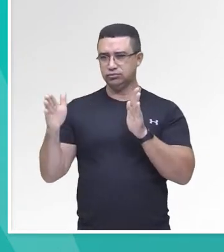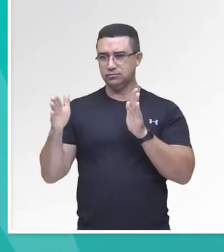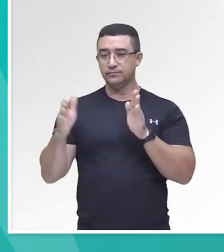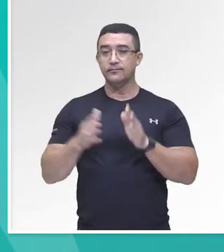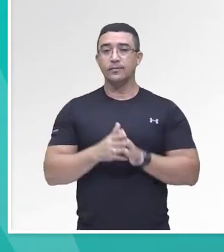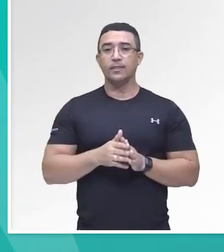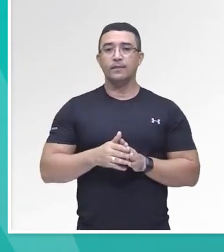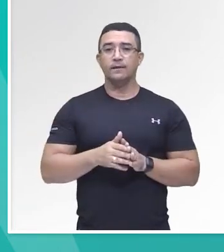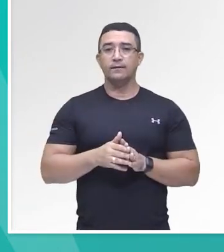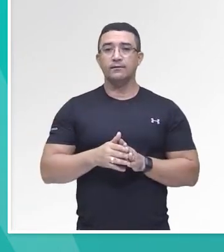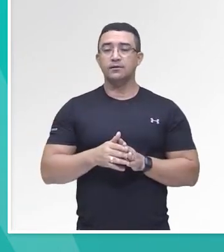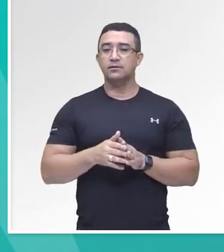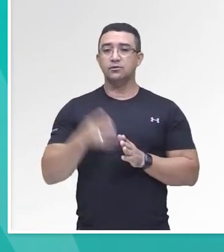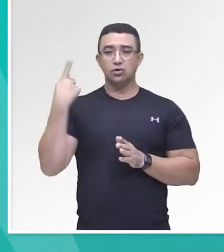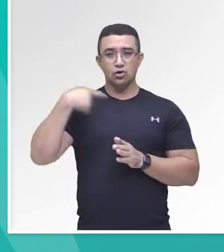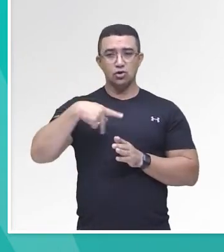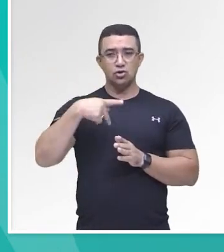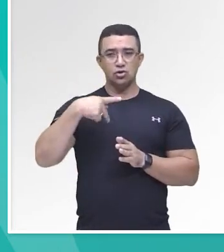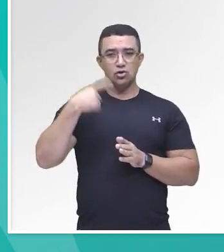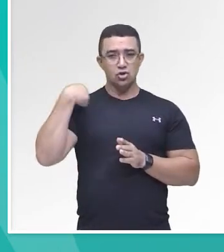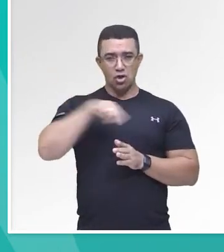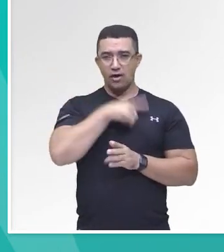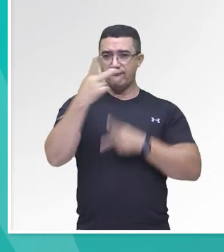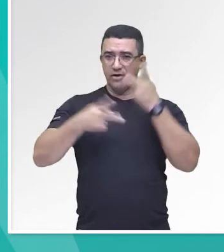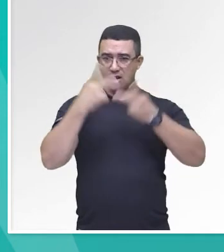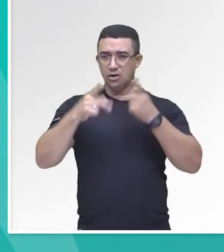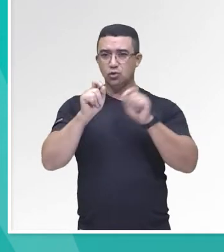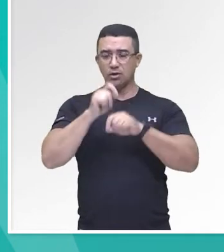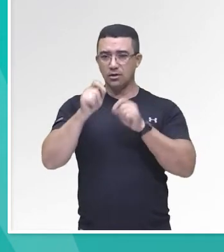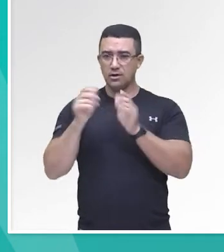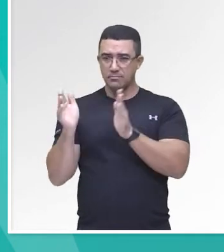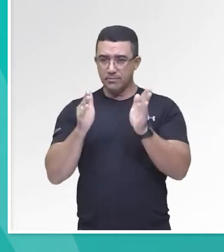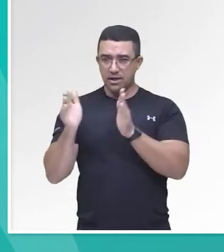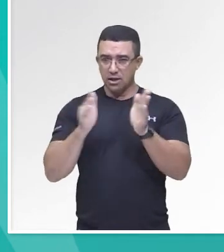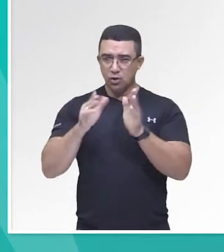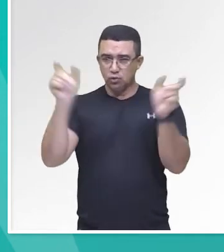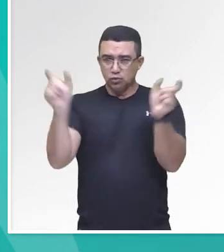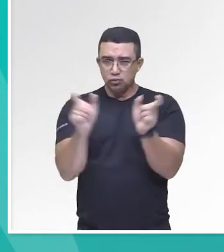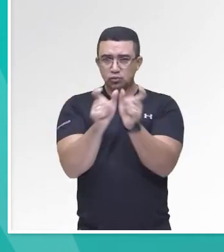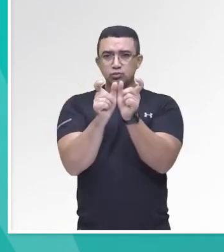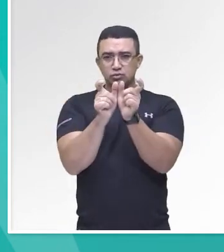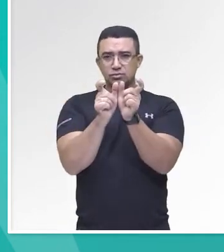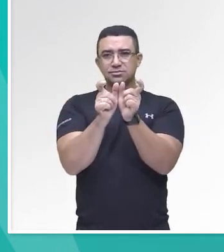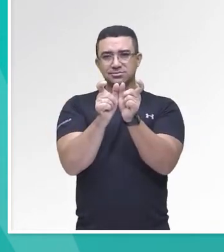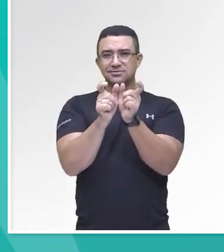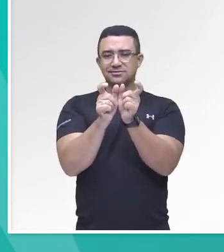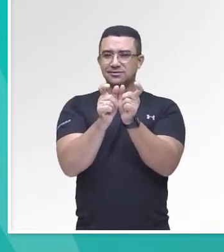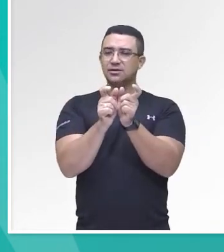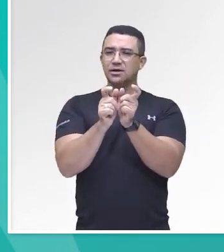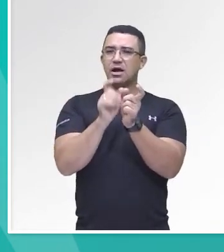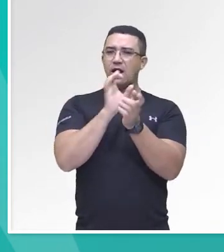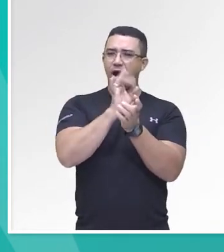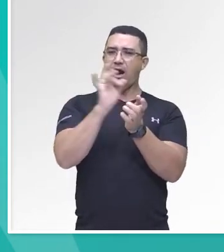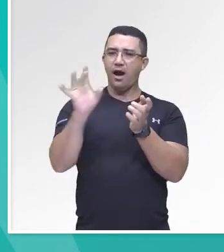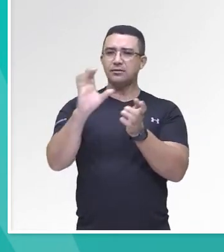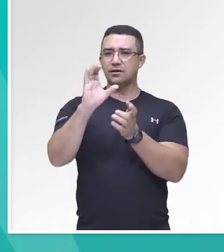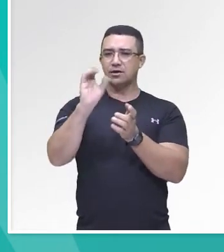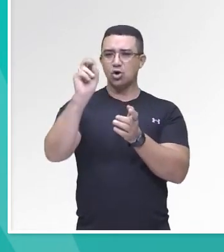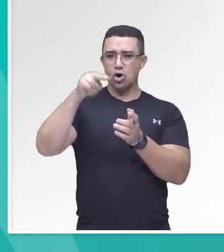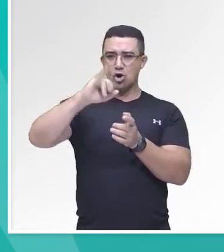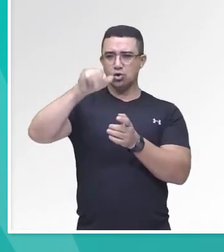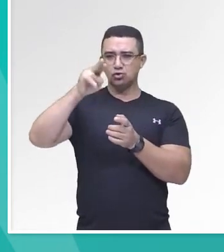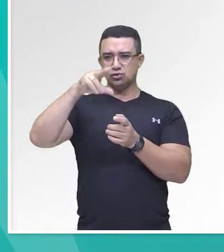aqui de período composto por subordinação, período composto por coordenação, aquelas conjunçõezinhas, aqueles